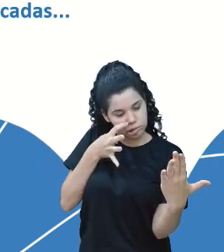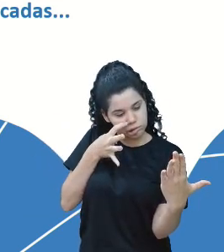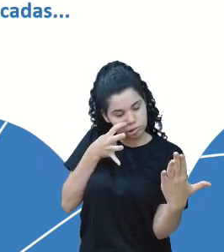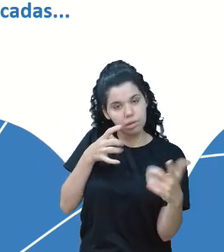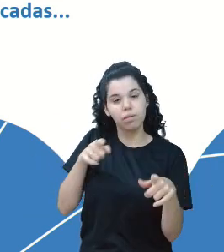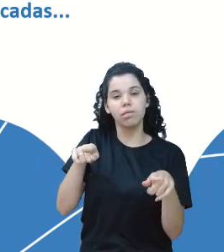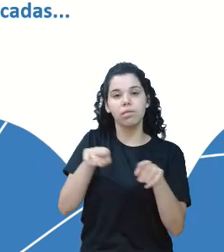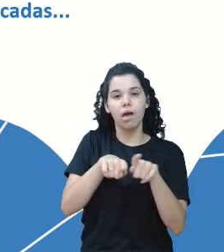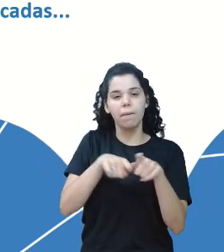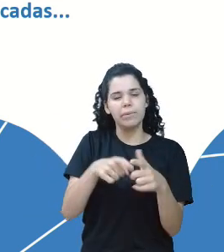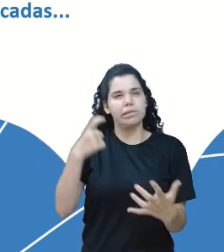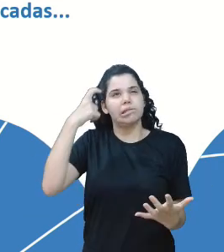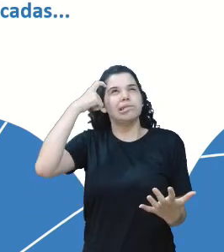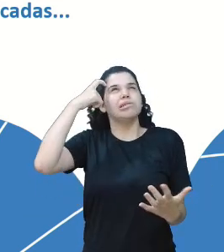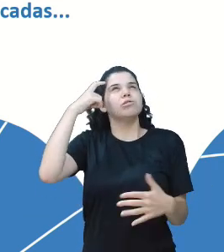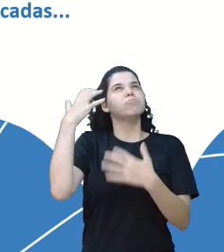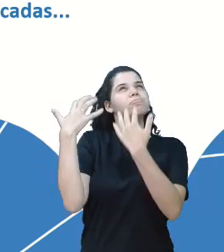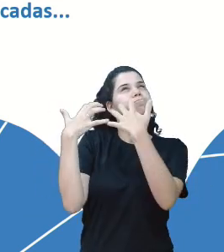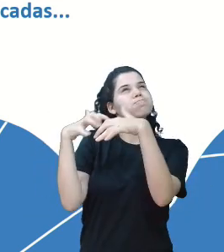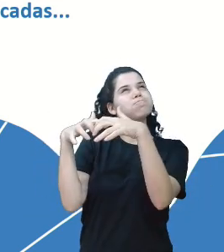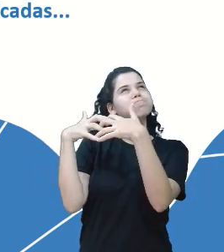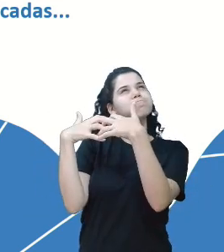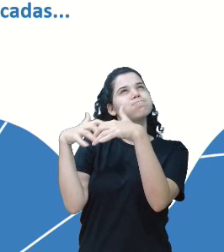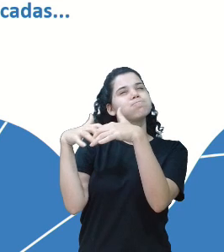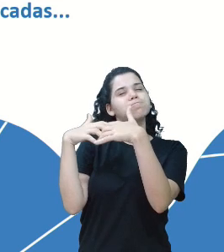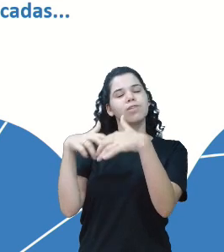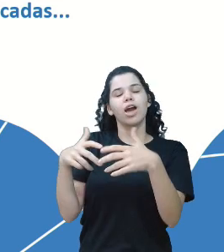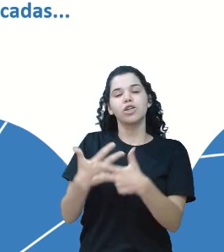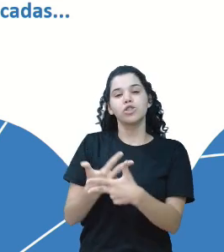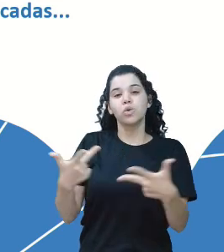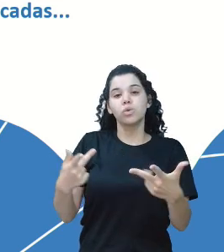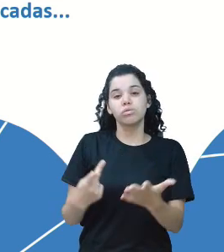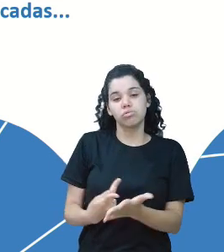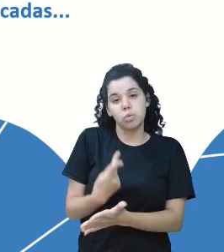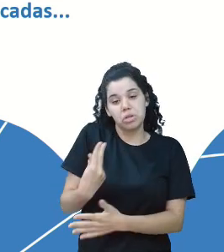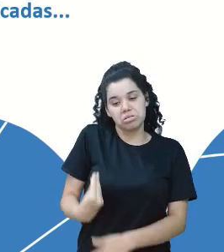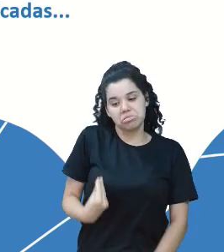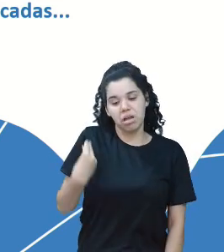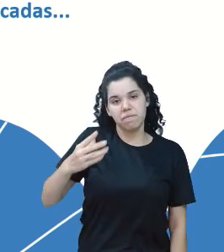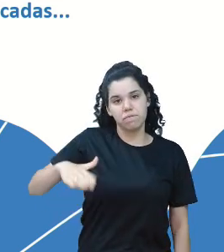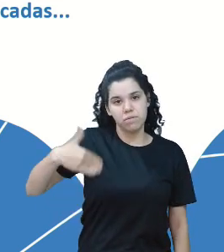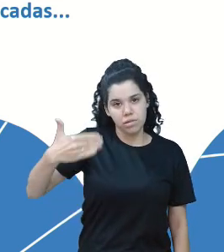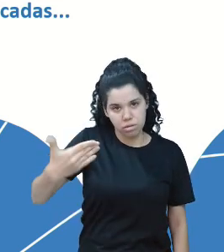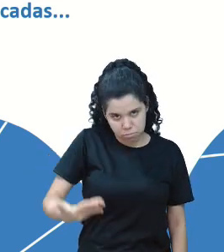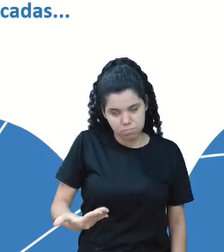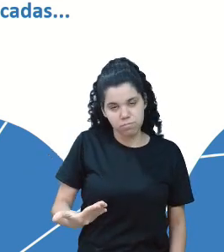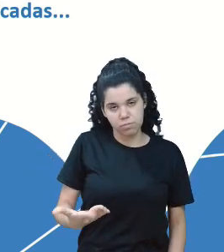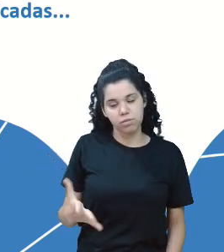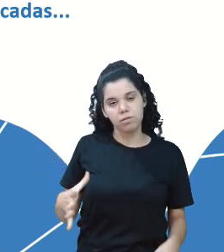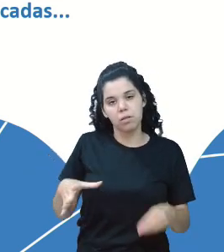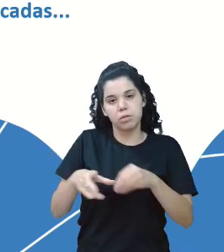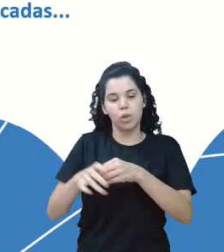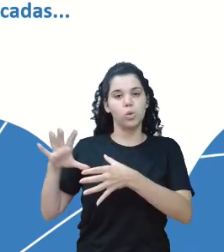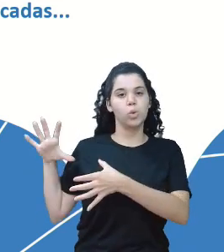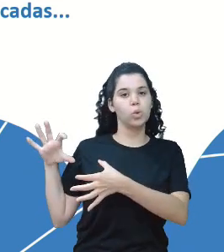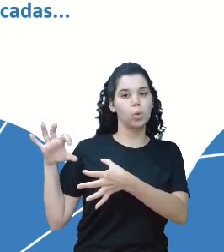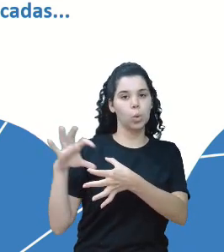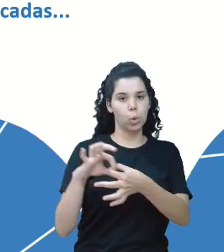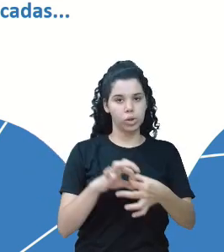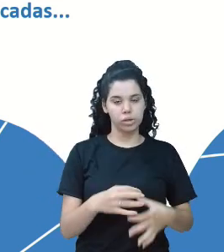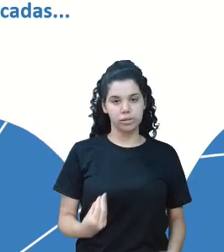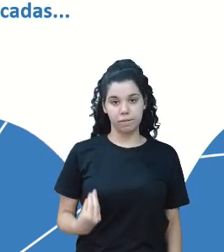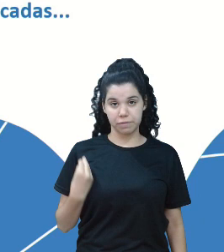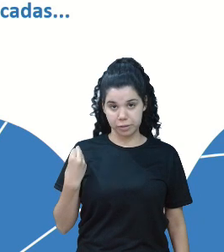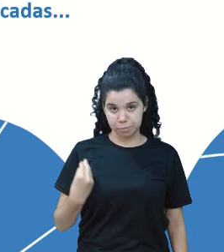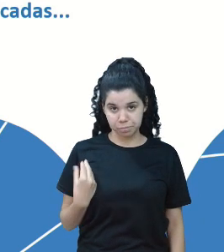é levado a questionar sobre as ocorrências do cotidiano nas quais ele está inserido. O leitor